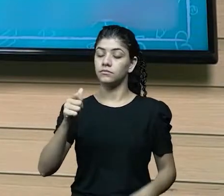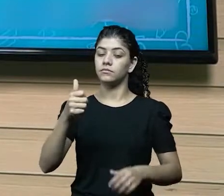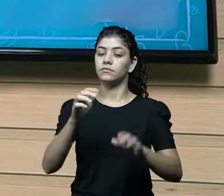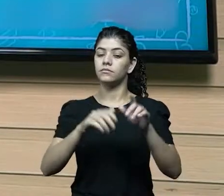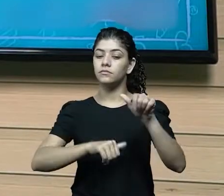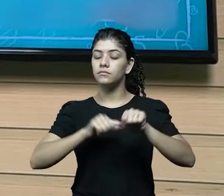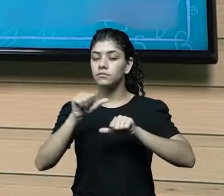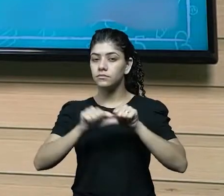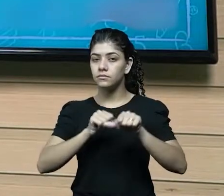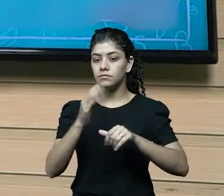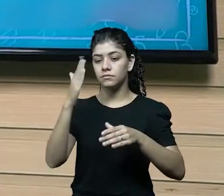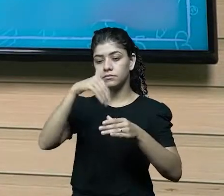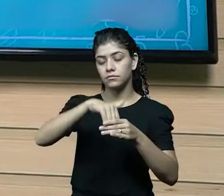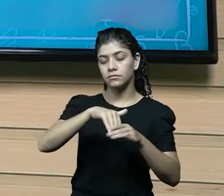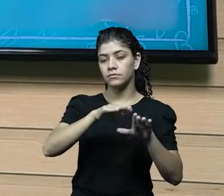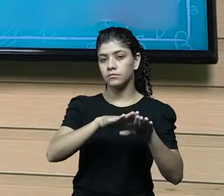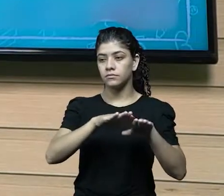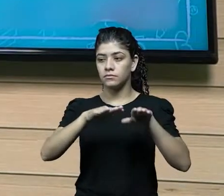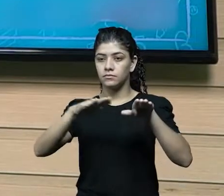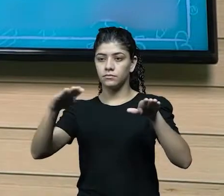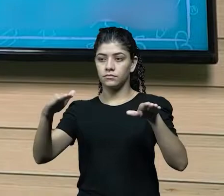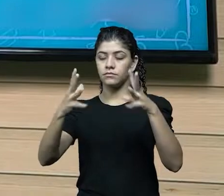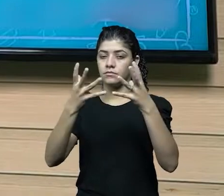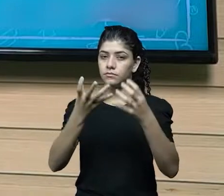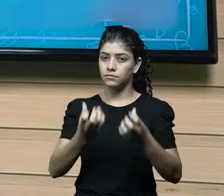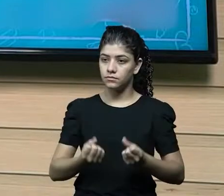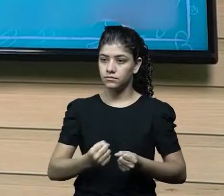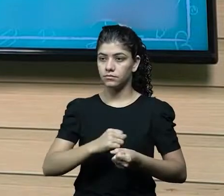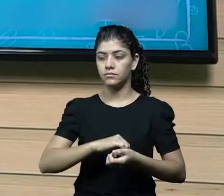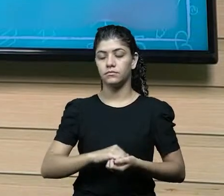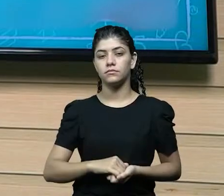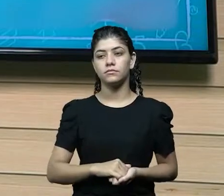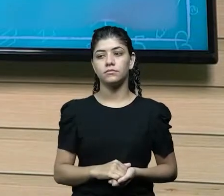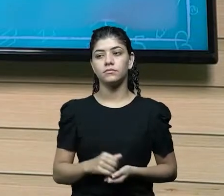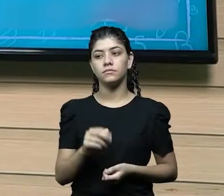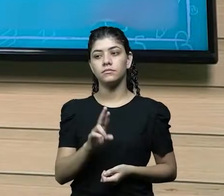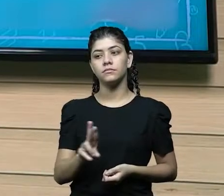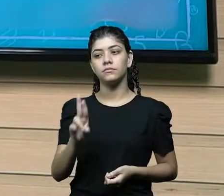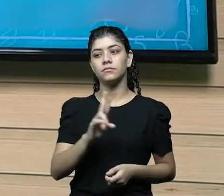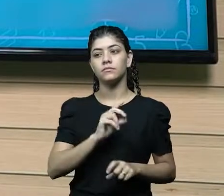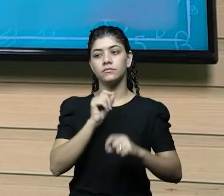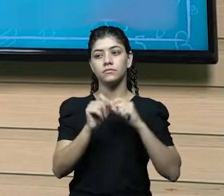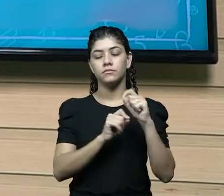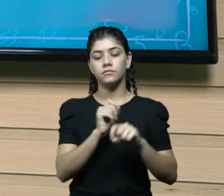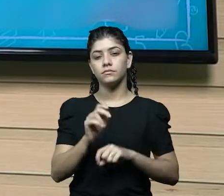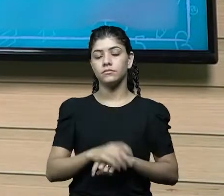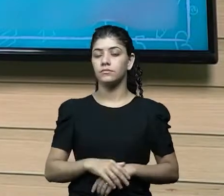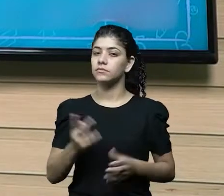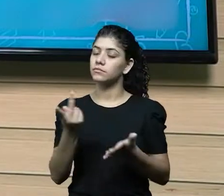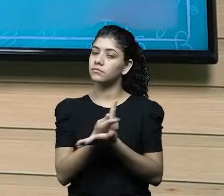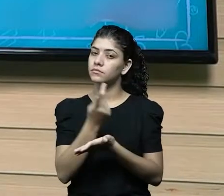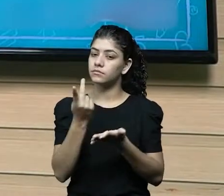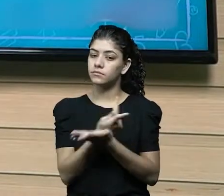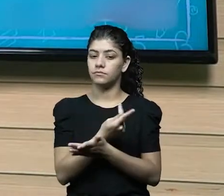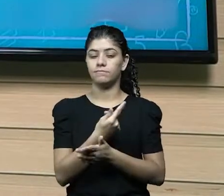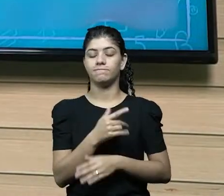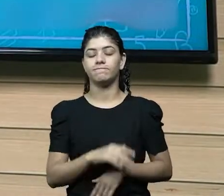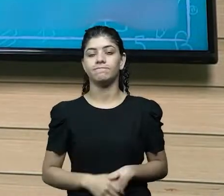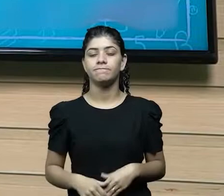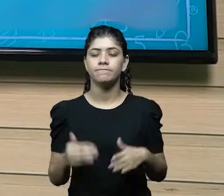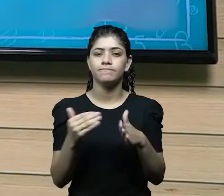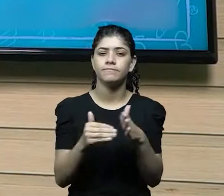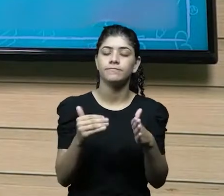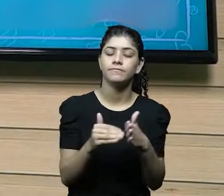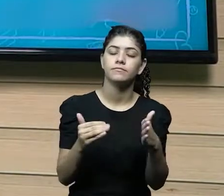um valor baixo, dentro de um valor pequeno, para que o prejuízo ou o erro não